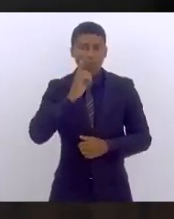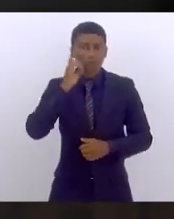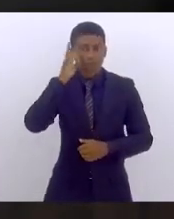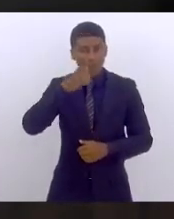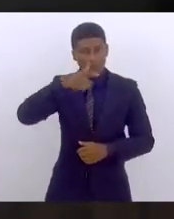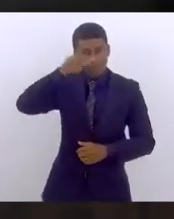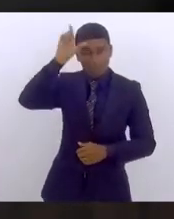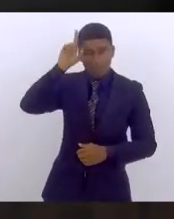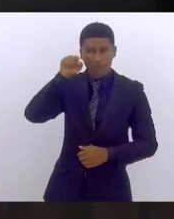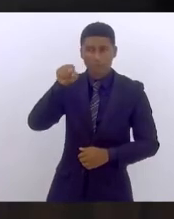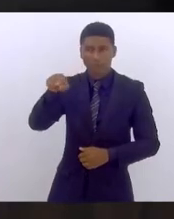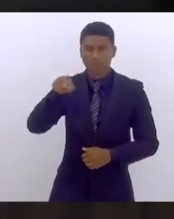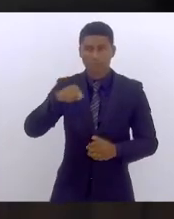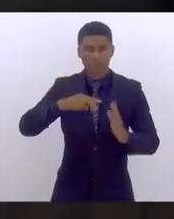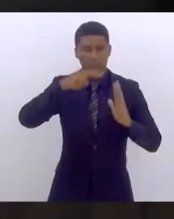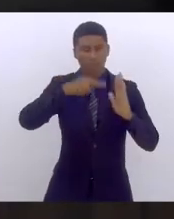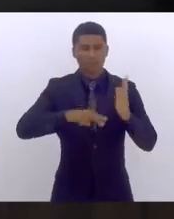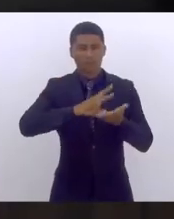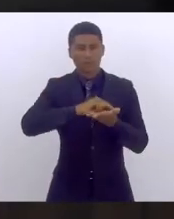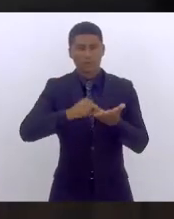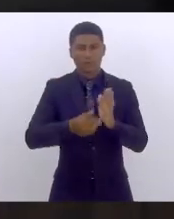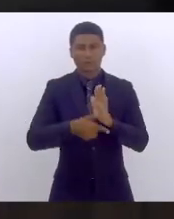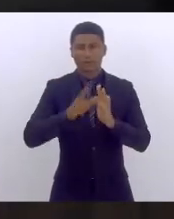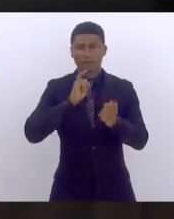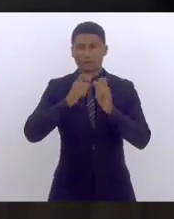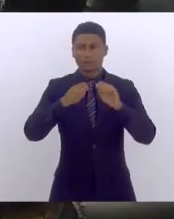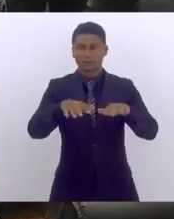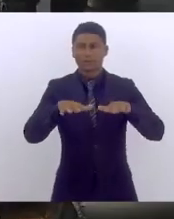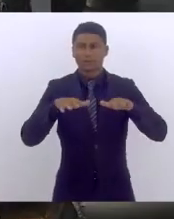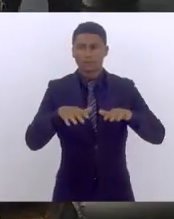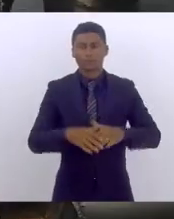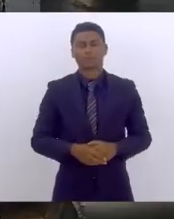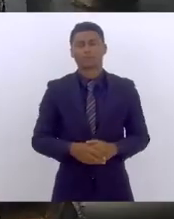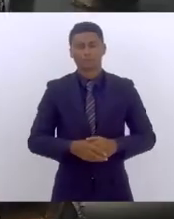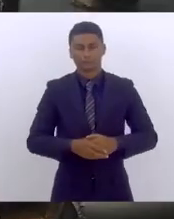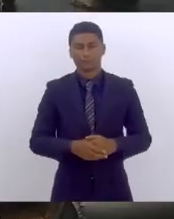Luiz Paulo para fazer leitura da ata da sessão anterior.